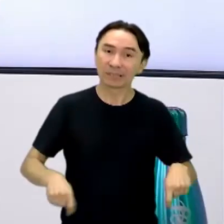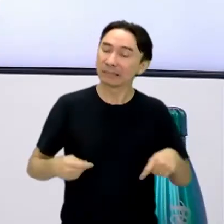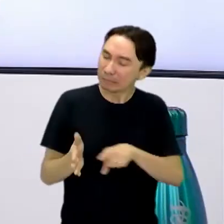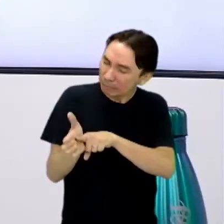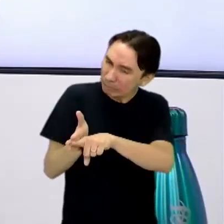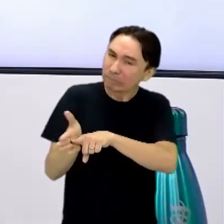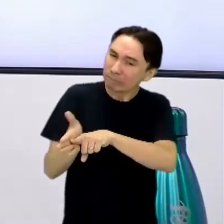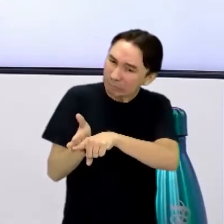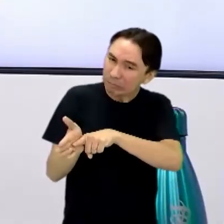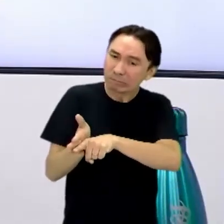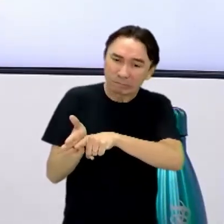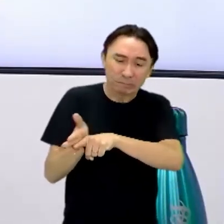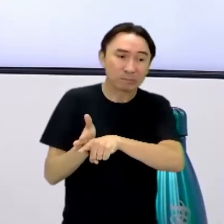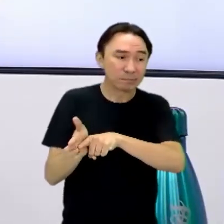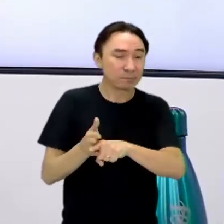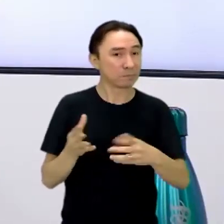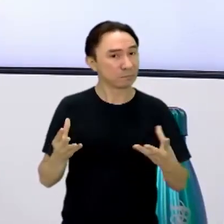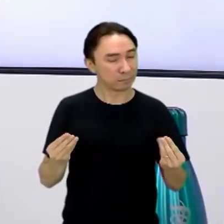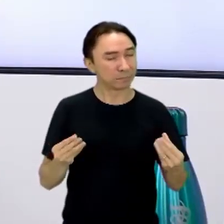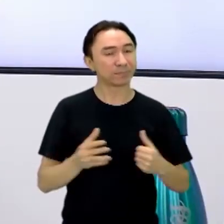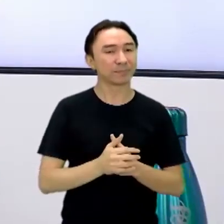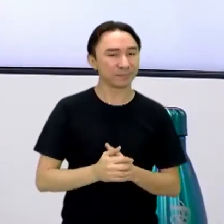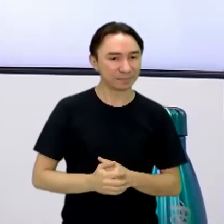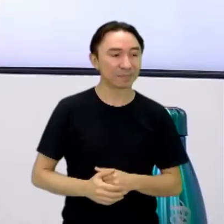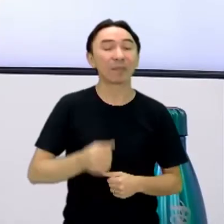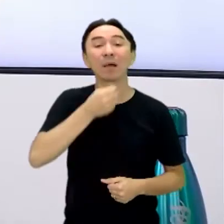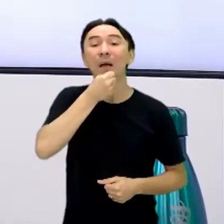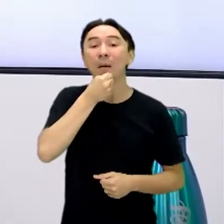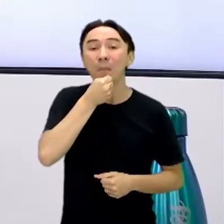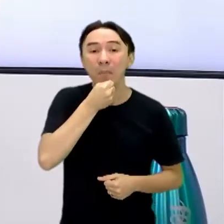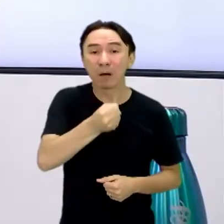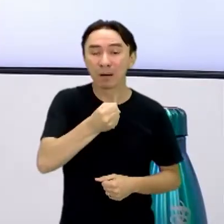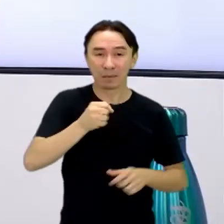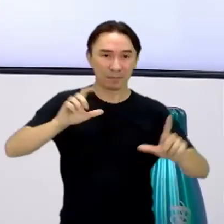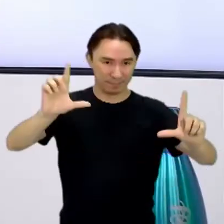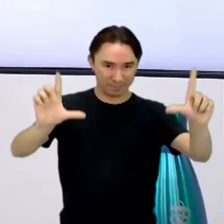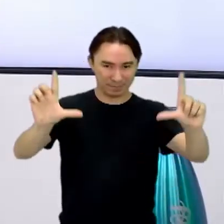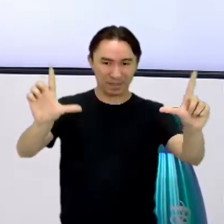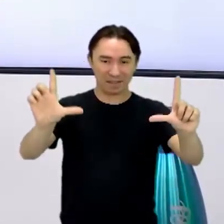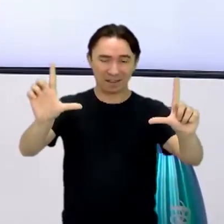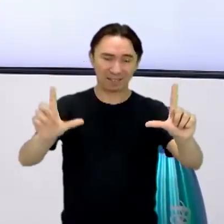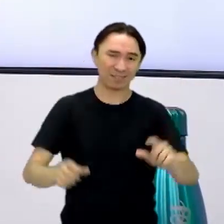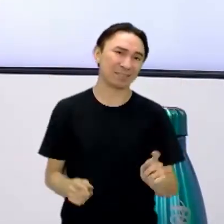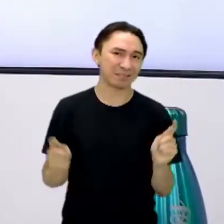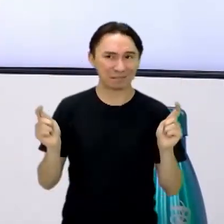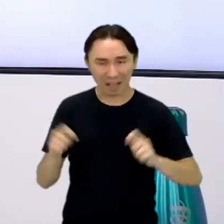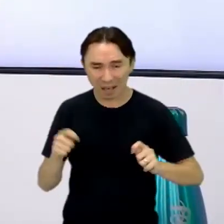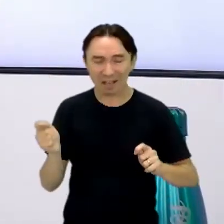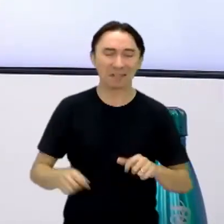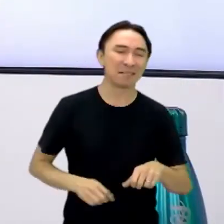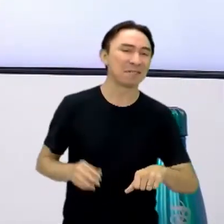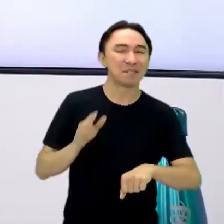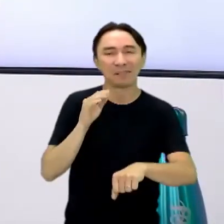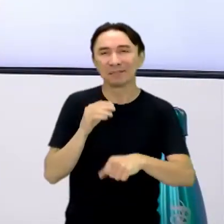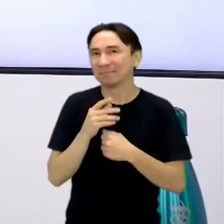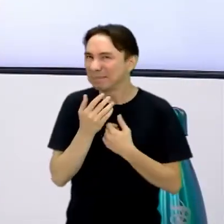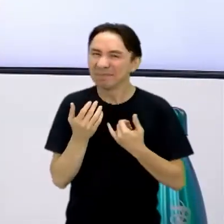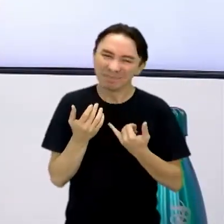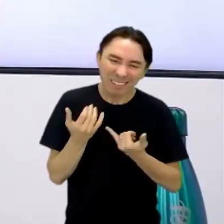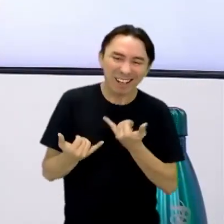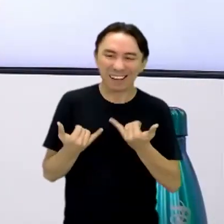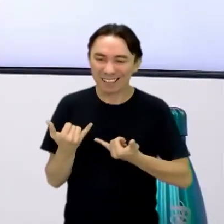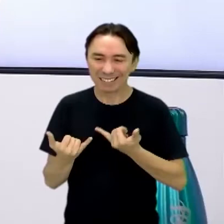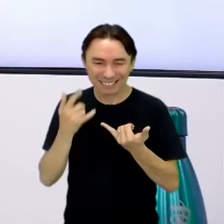tá? E na reportagem televisionada é legal que a gente consegue aí brincar um pouquinho mais, dialogar, fazer um jogo